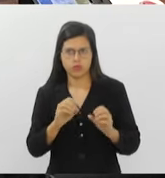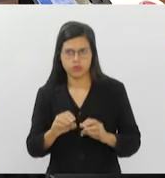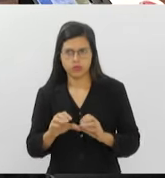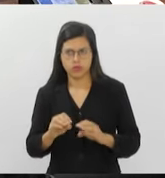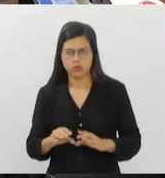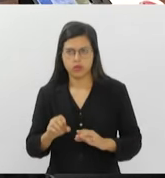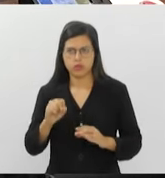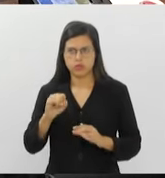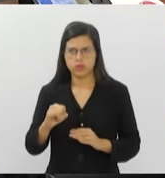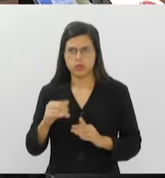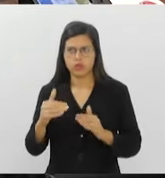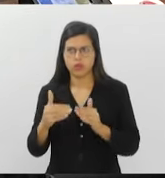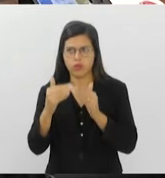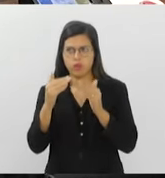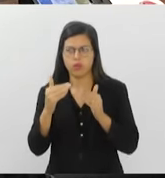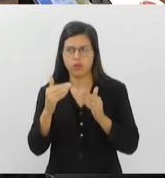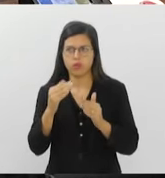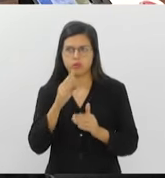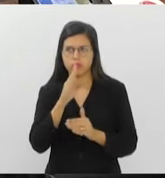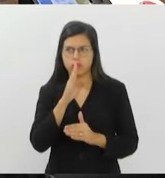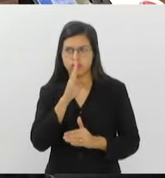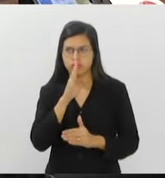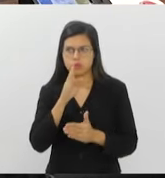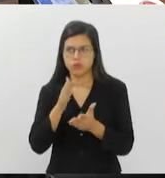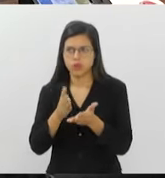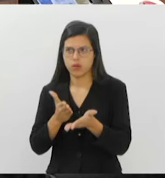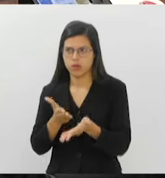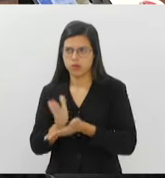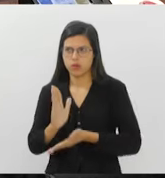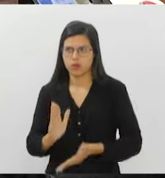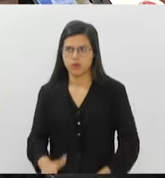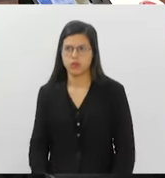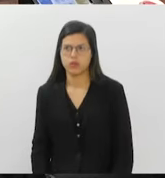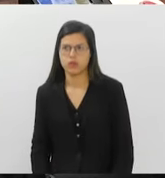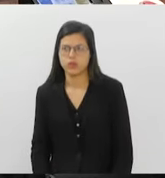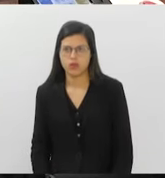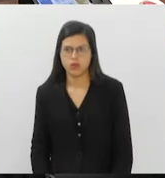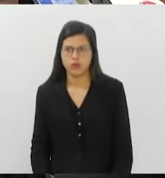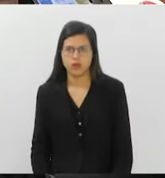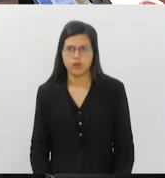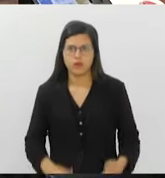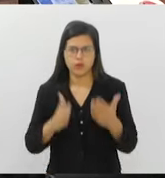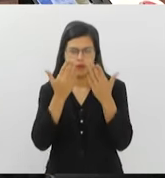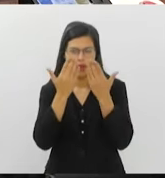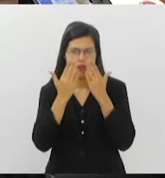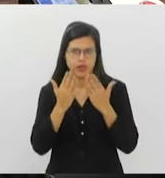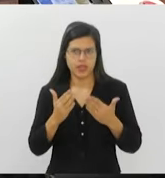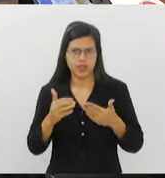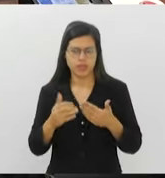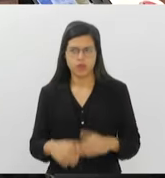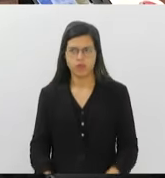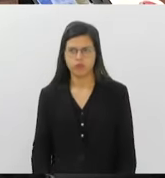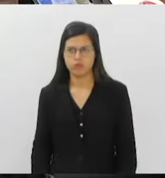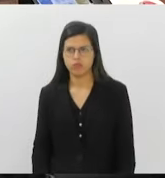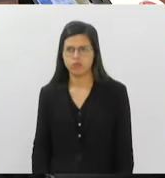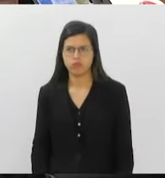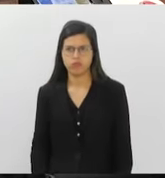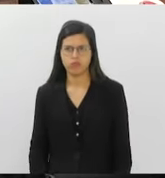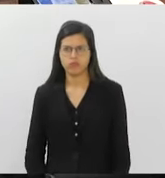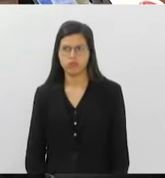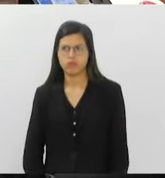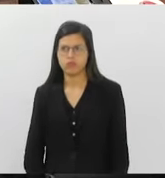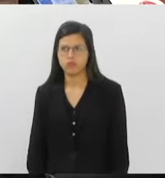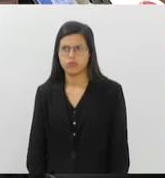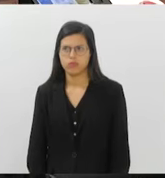aprovam, permaneçam como estão. Verificação, senhor presidente. Aprovado. Verificação de quórum, deputado Flávio Serafim. Deputado Tiaju, chamou?